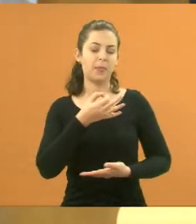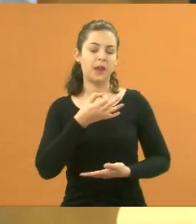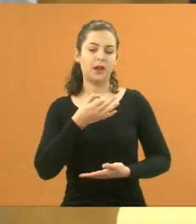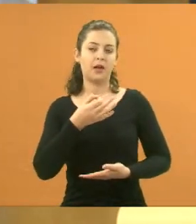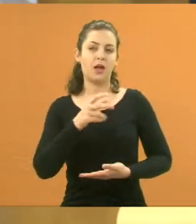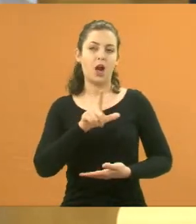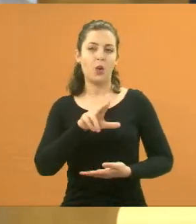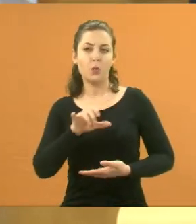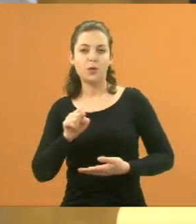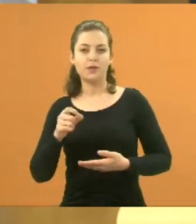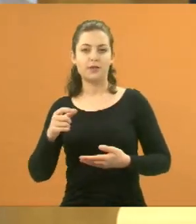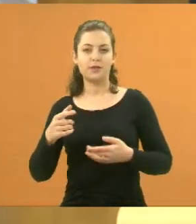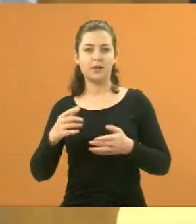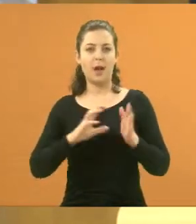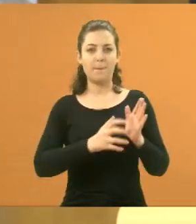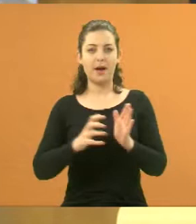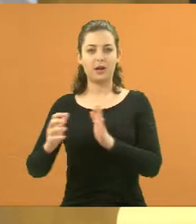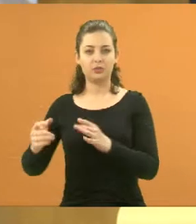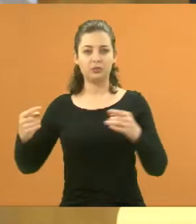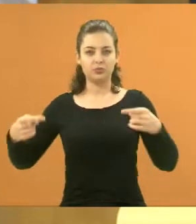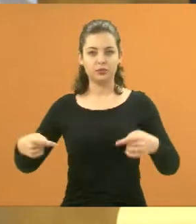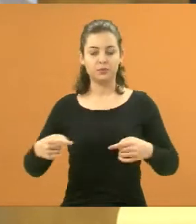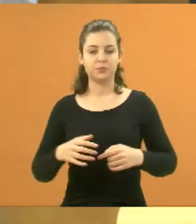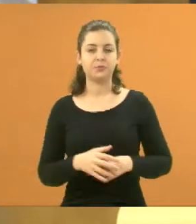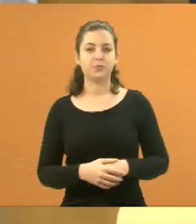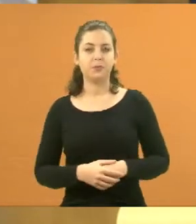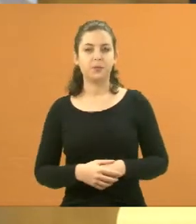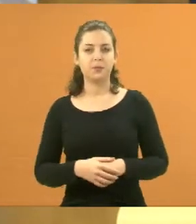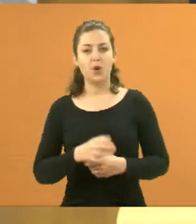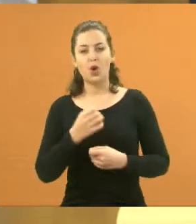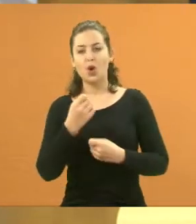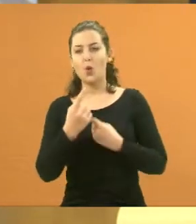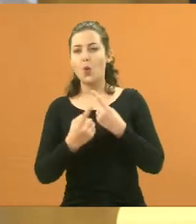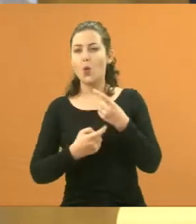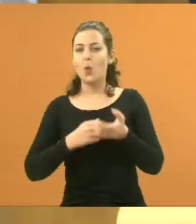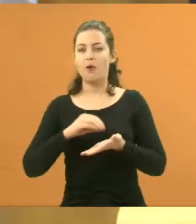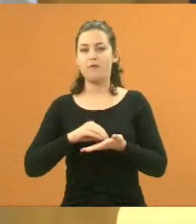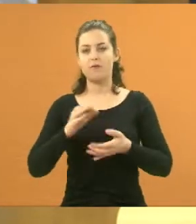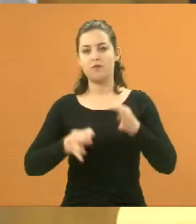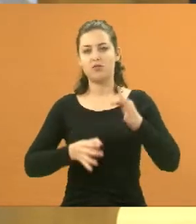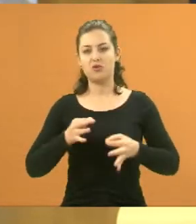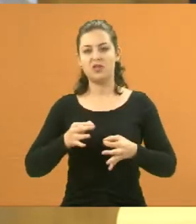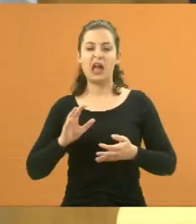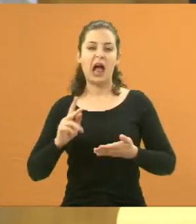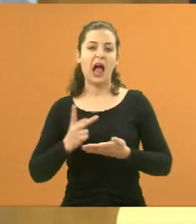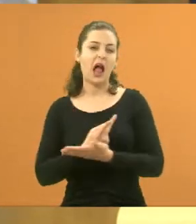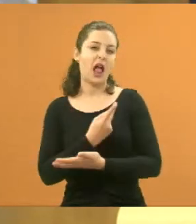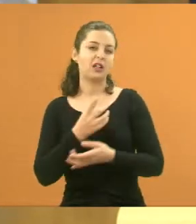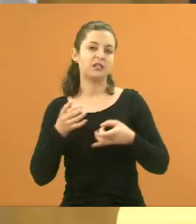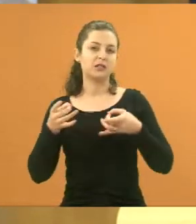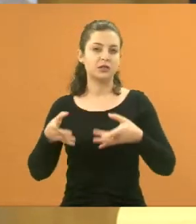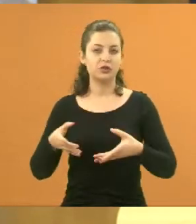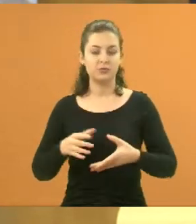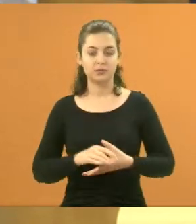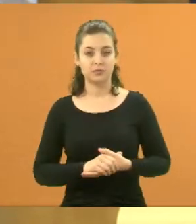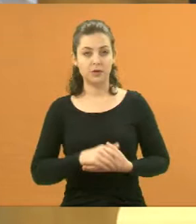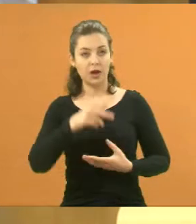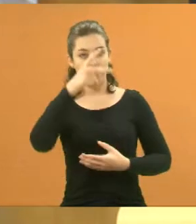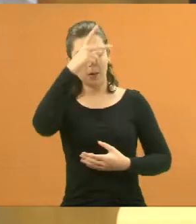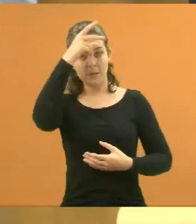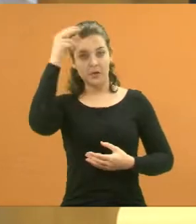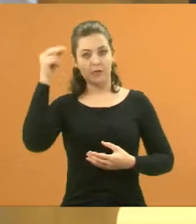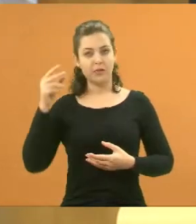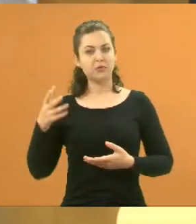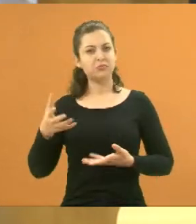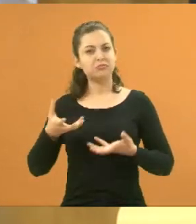como oposição. Mas, na verdade, nós não podemos deixar que algumas injustiças sejam cometidas. Eu falei, o prefeito até está com